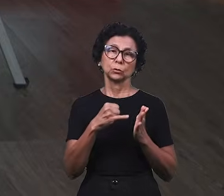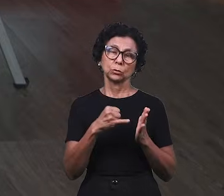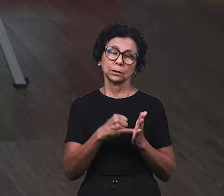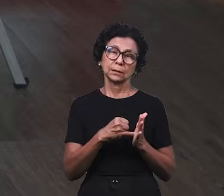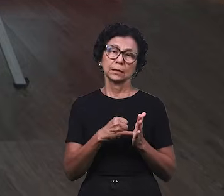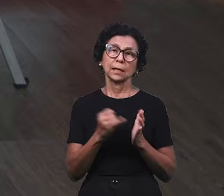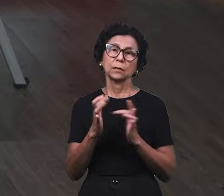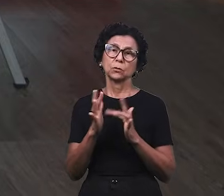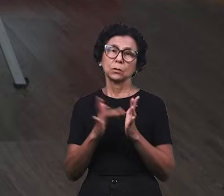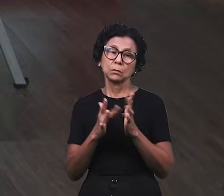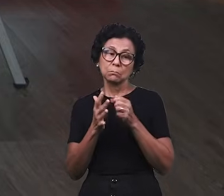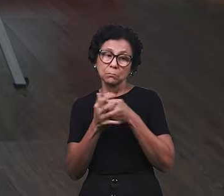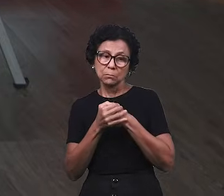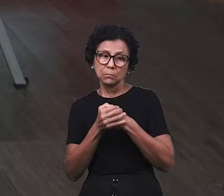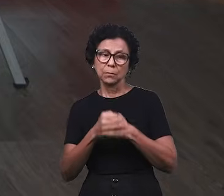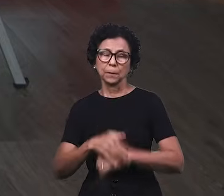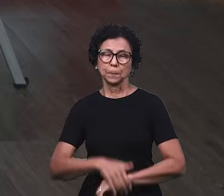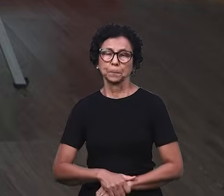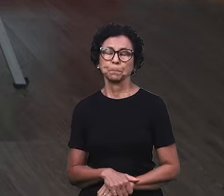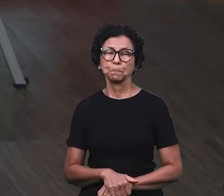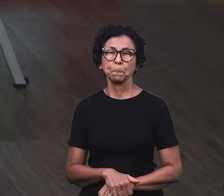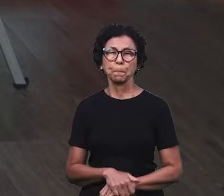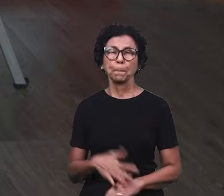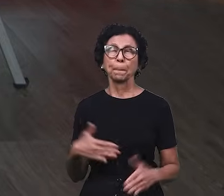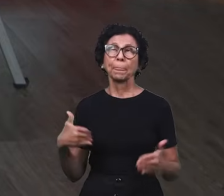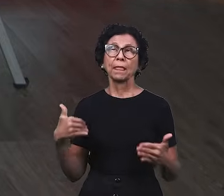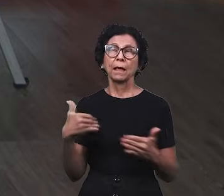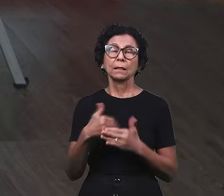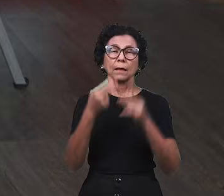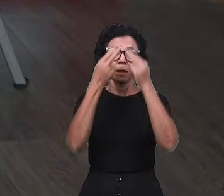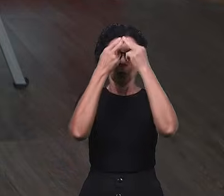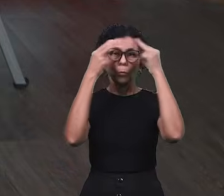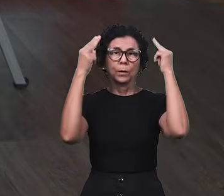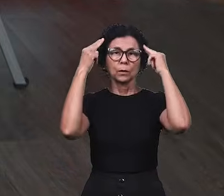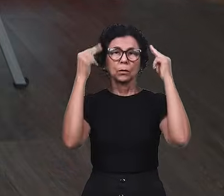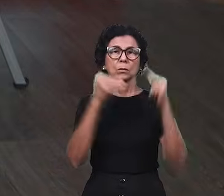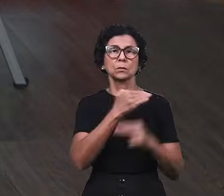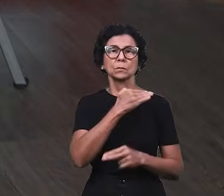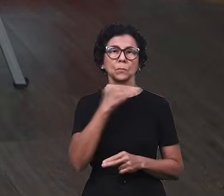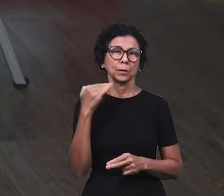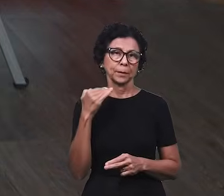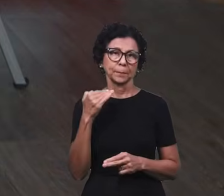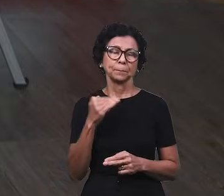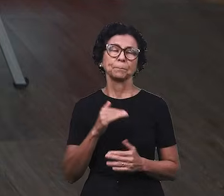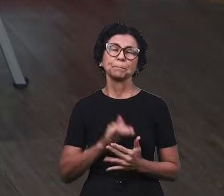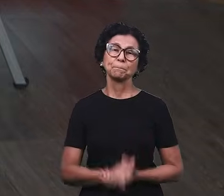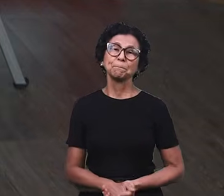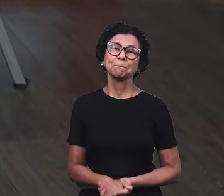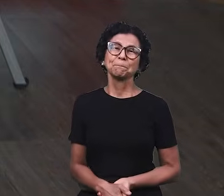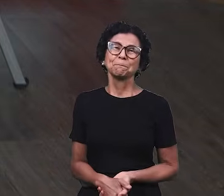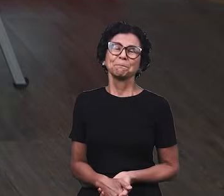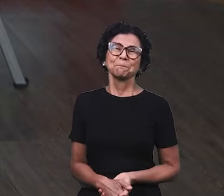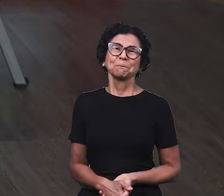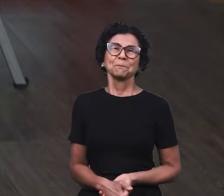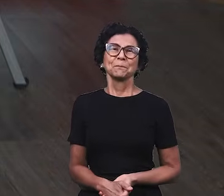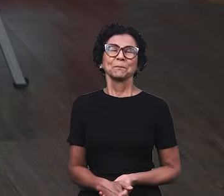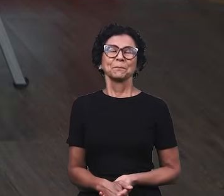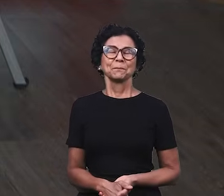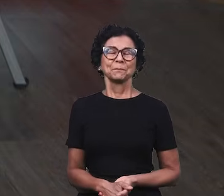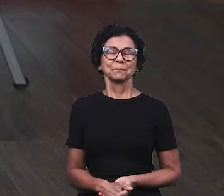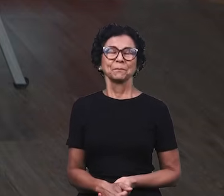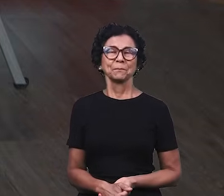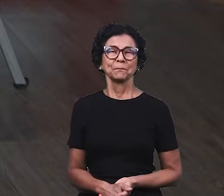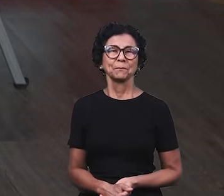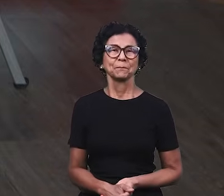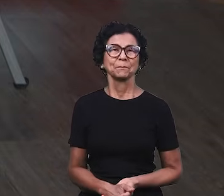Herodes morreu e voltaram. Mas isso é um assunto para o próximo episódio. Então ficamos por